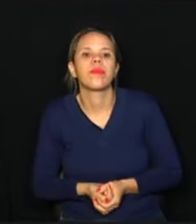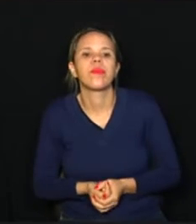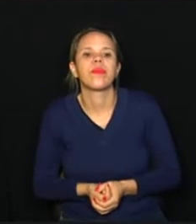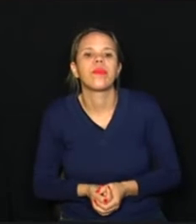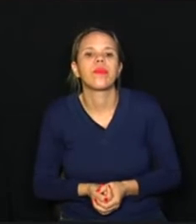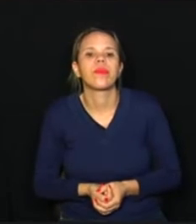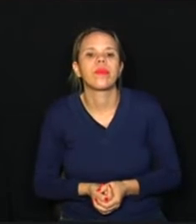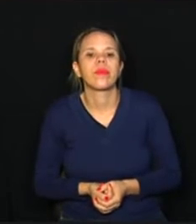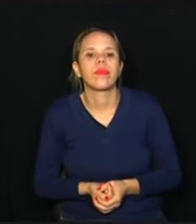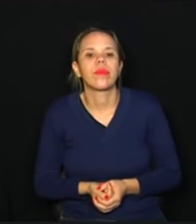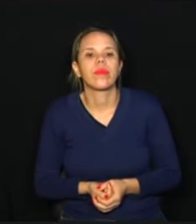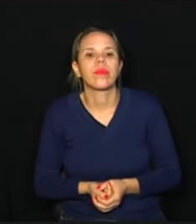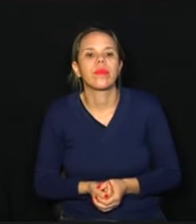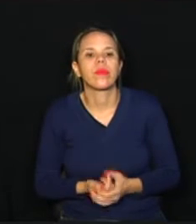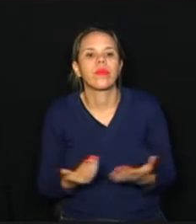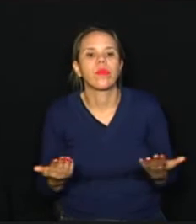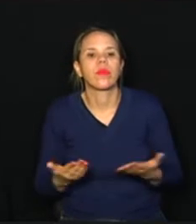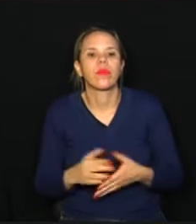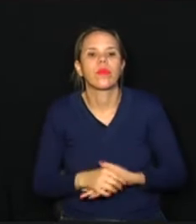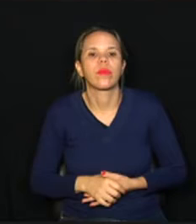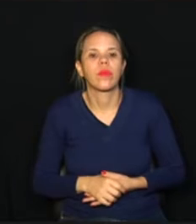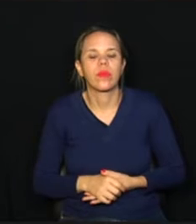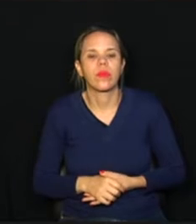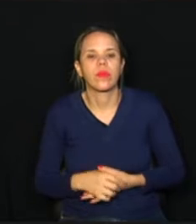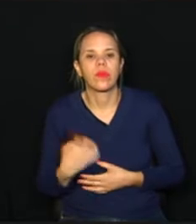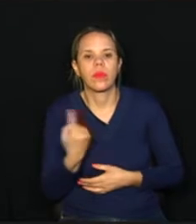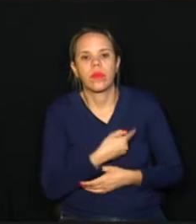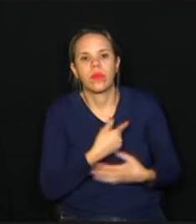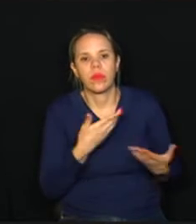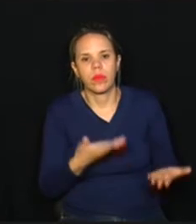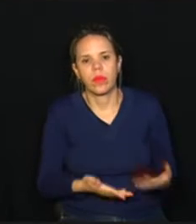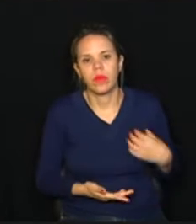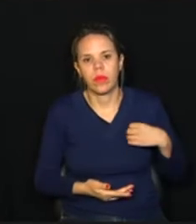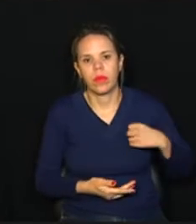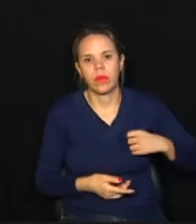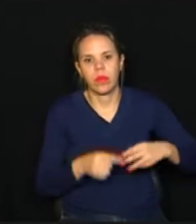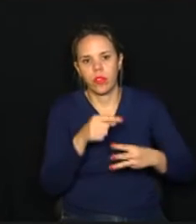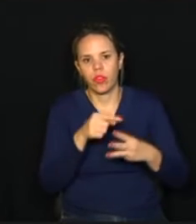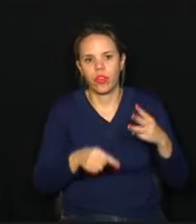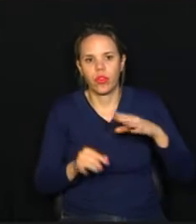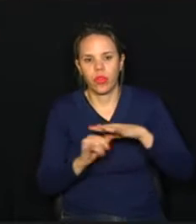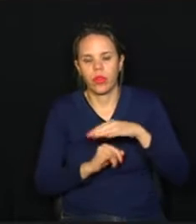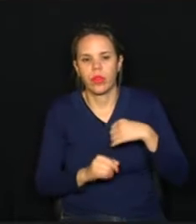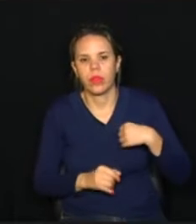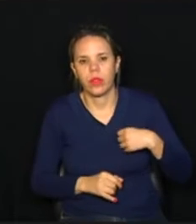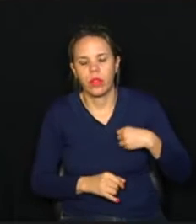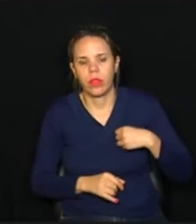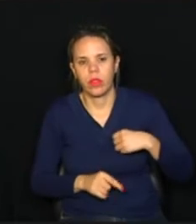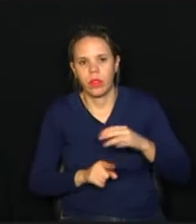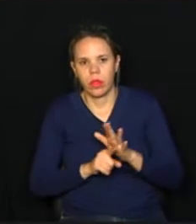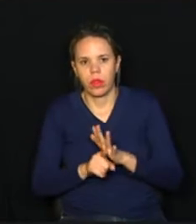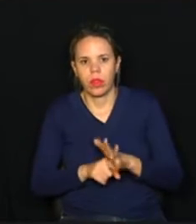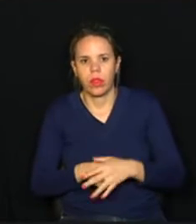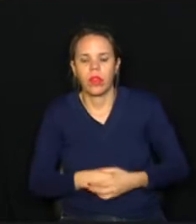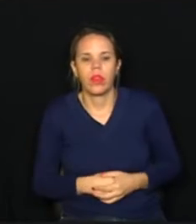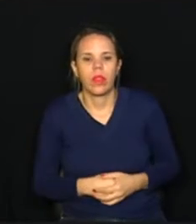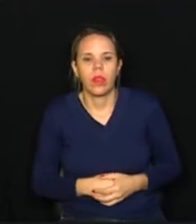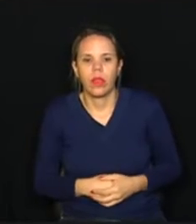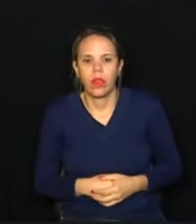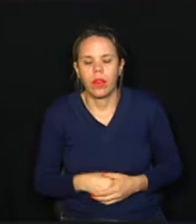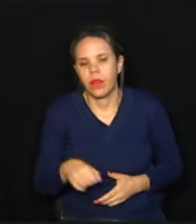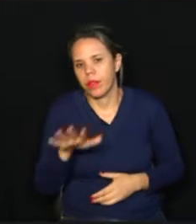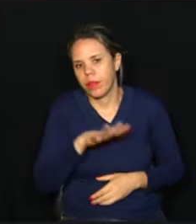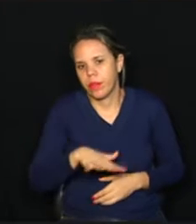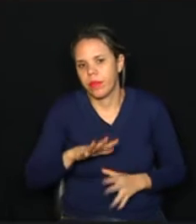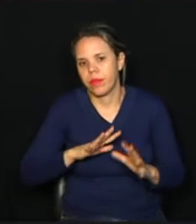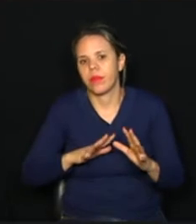Então, hoje, nós, dos 3 institutos de pesquisa da área